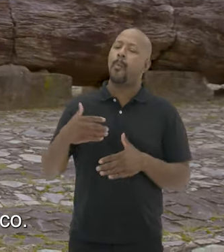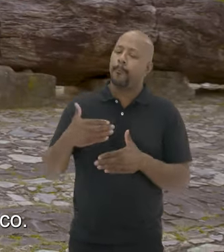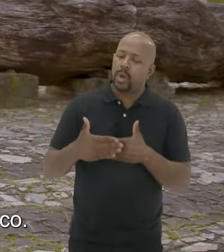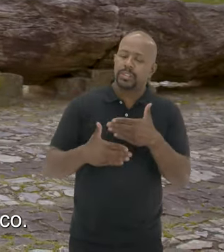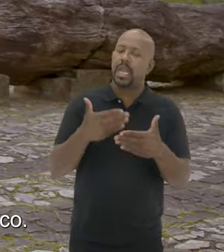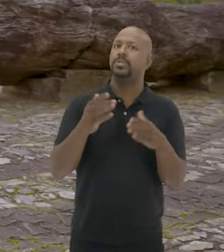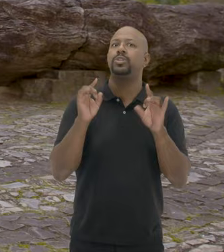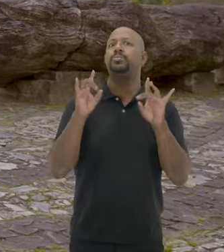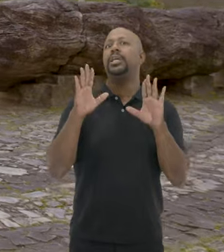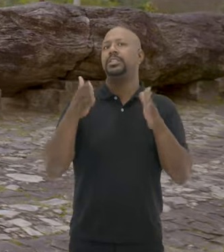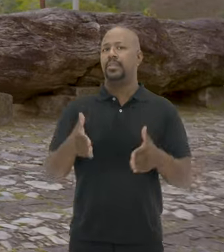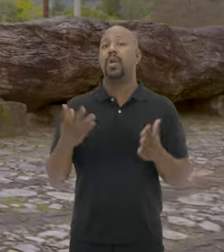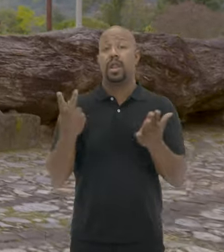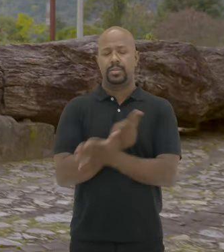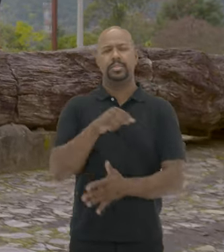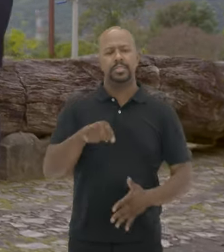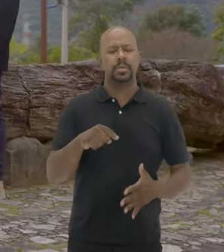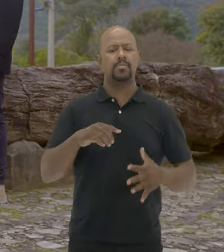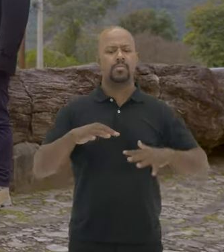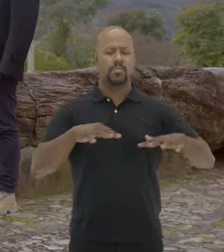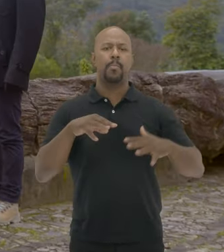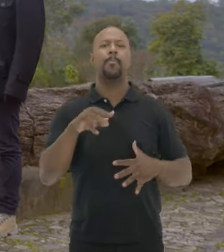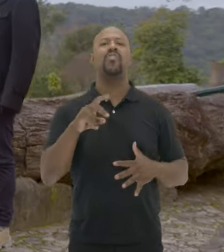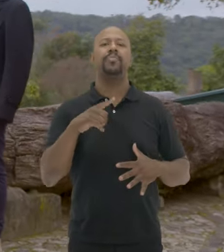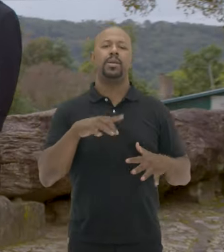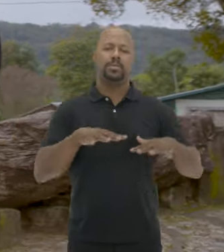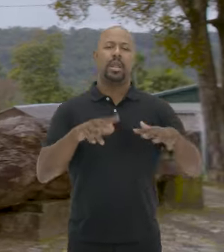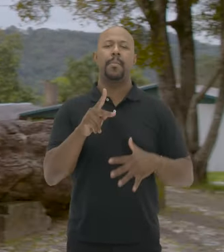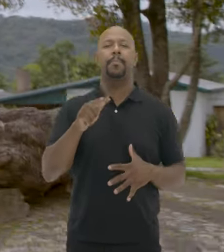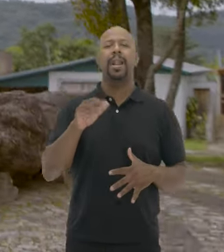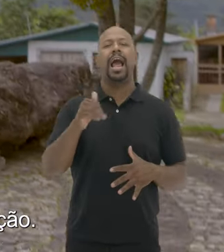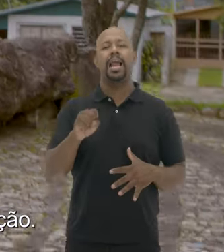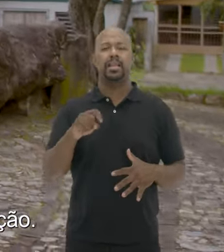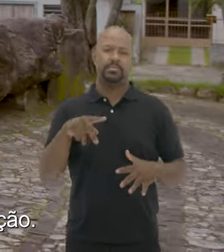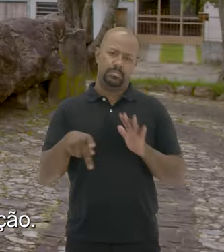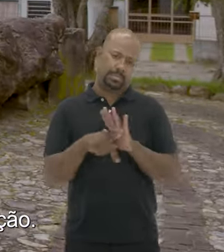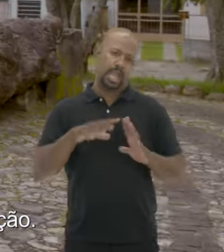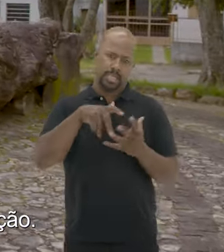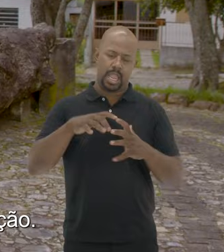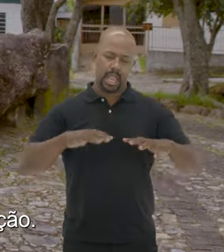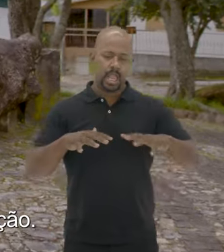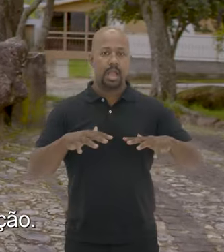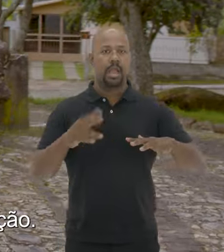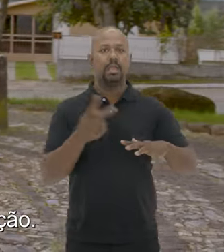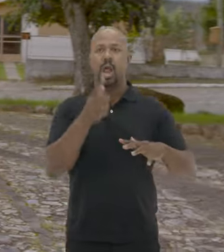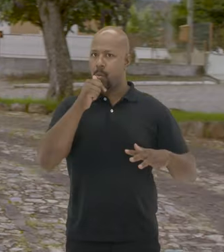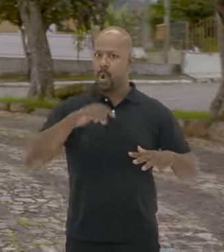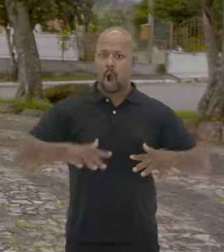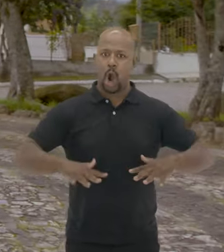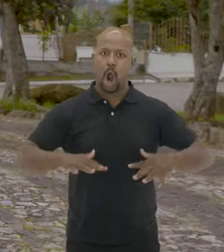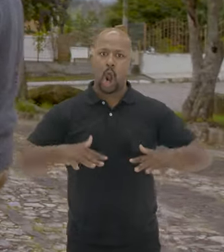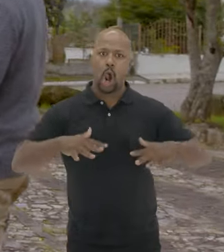específico né aqui aconteceu um movimento das placas terrestres e esse movimento causou uma inundação